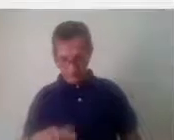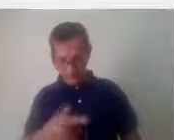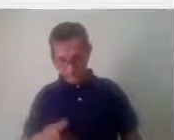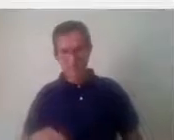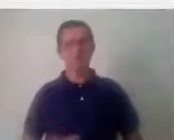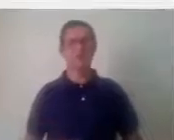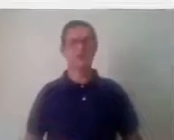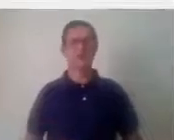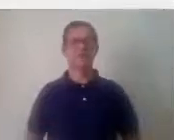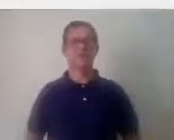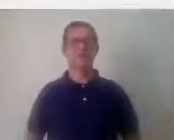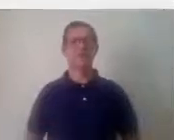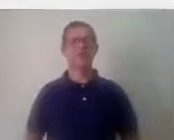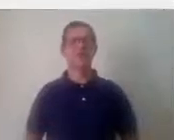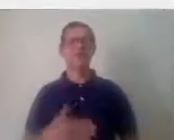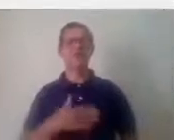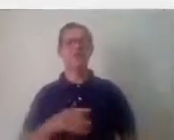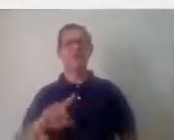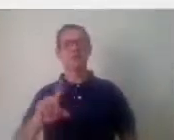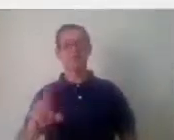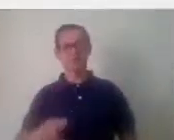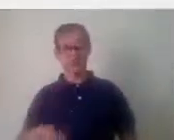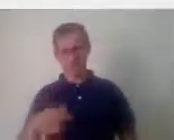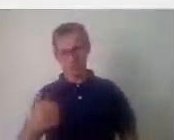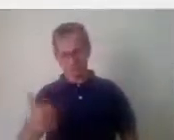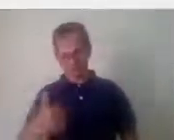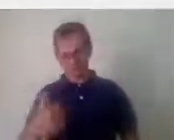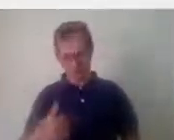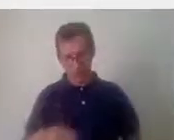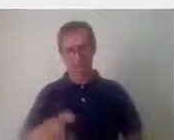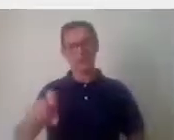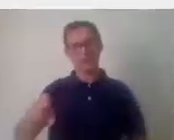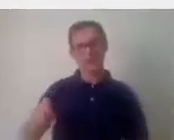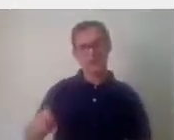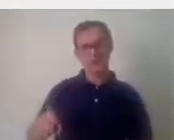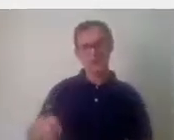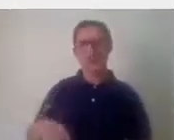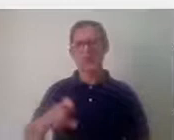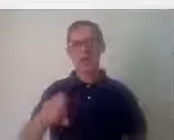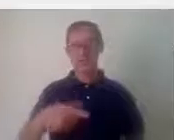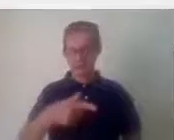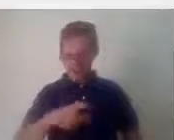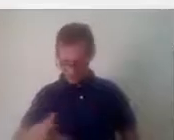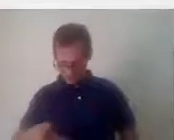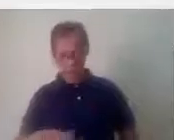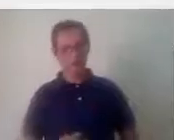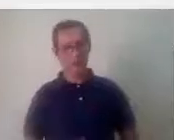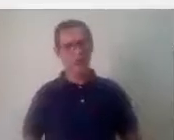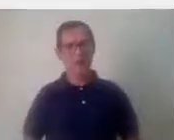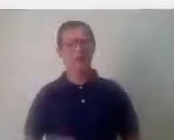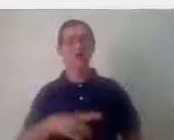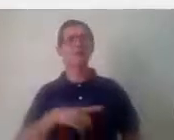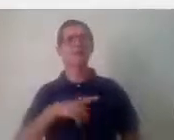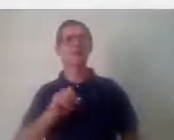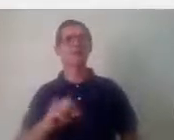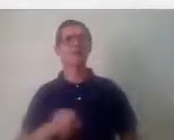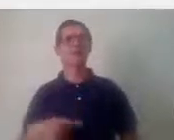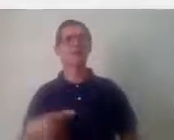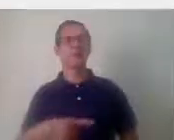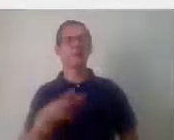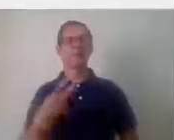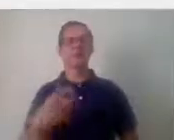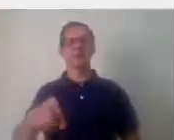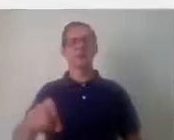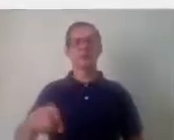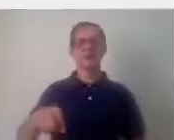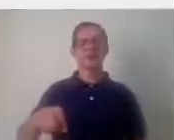novo a minha derivada de primeira ordem em relação a x de novo. Vemos aqui, ó, menos